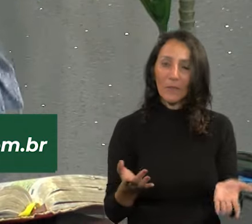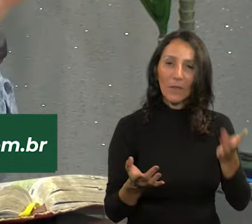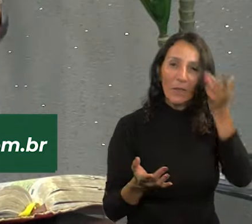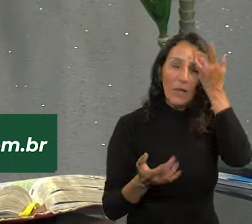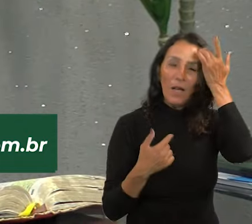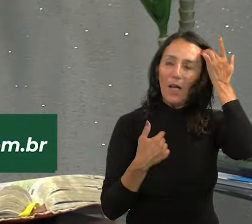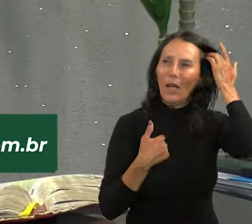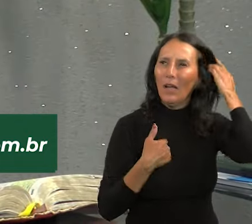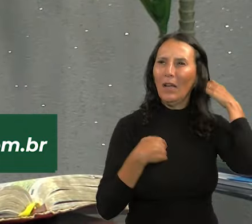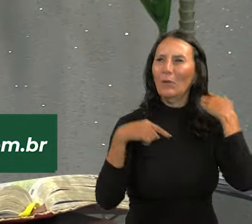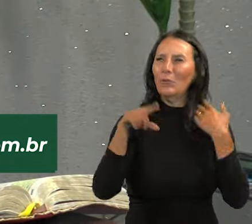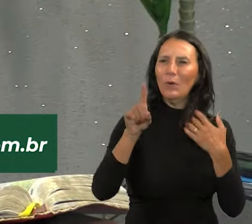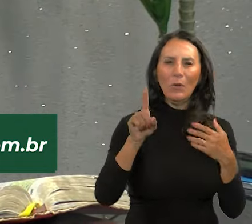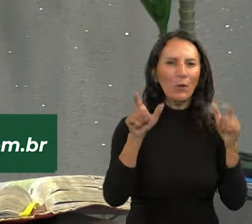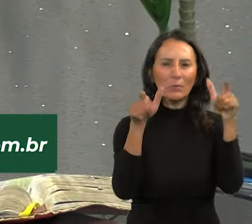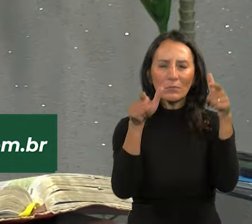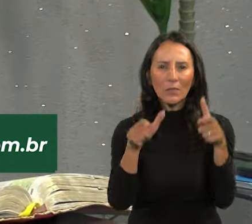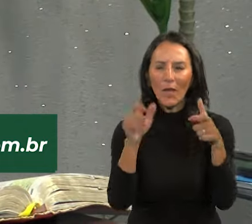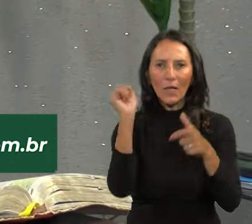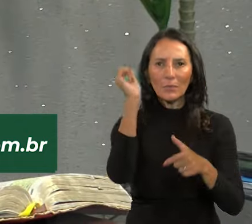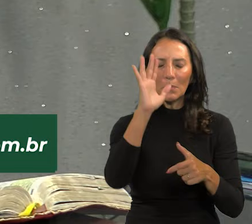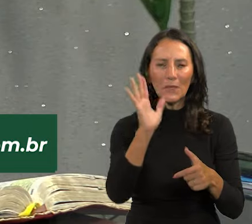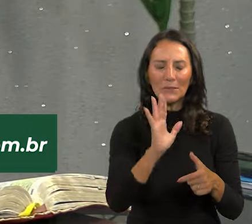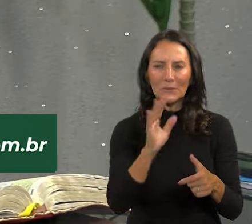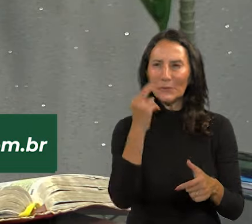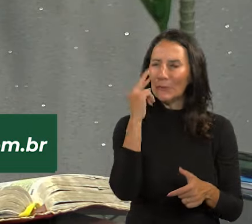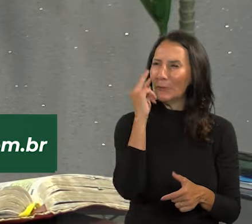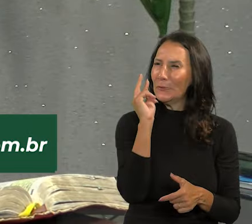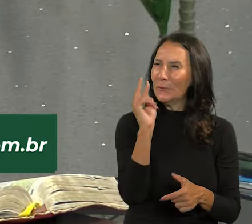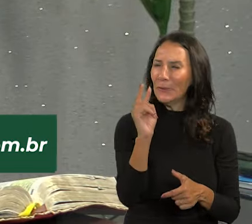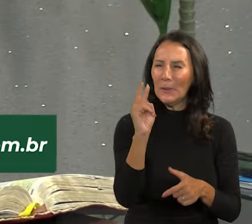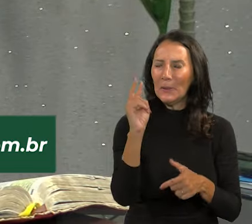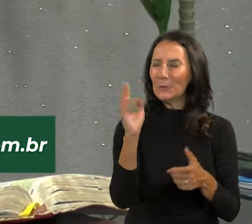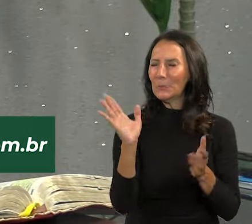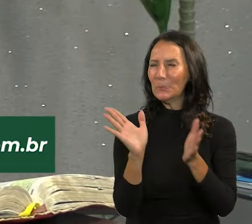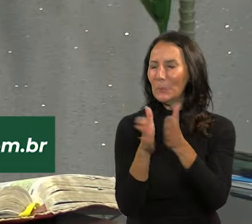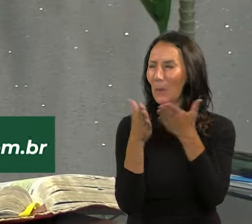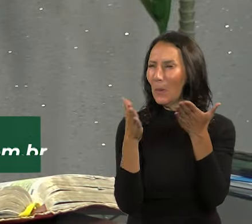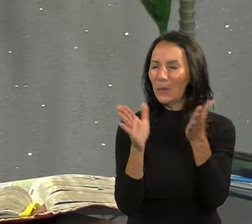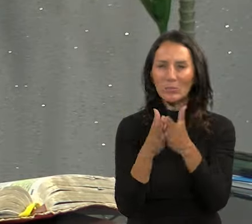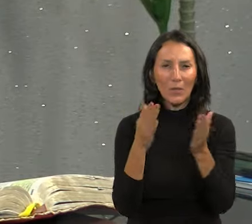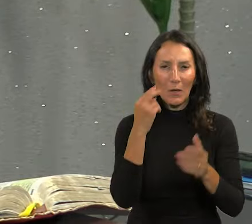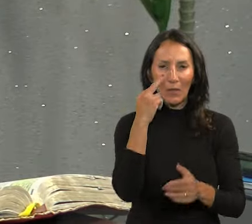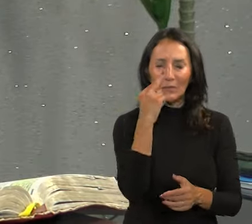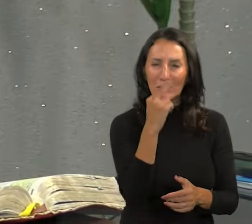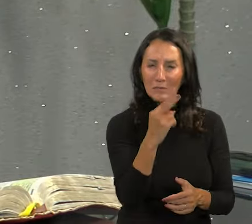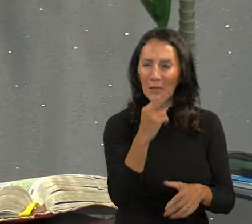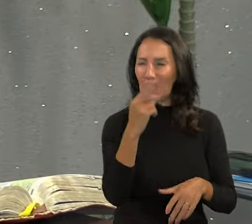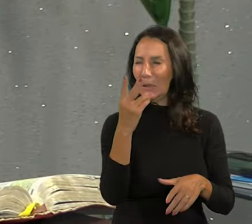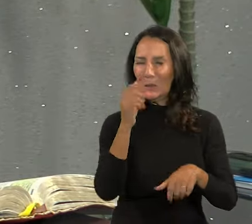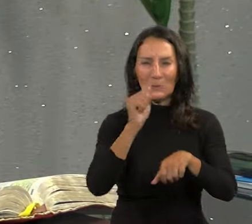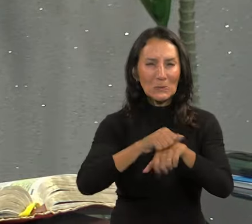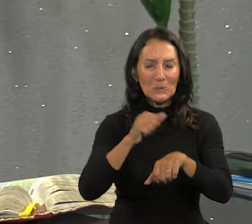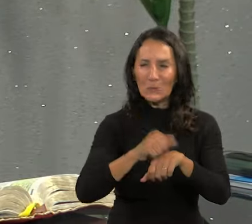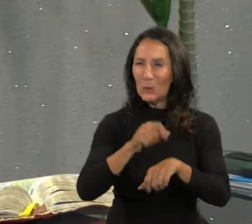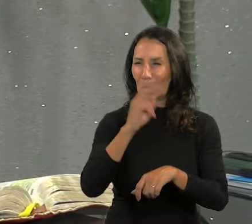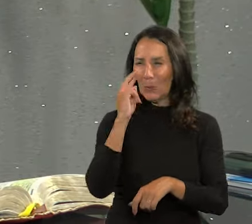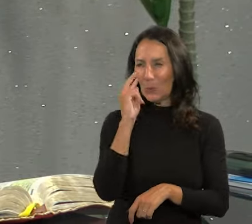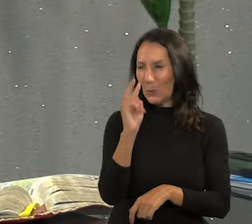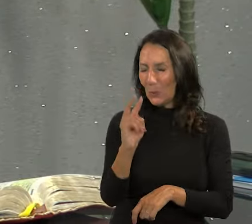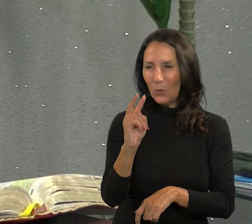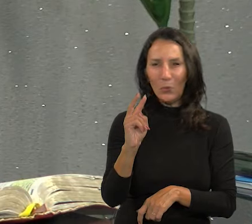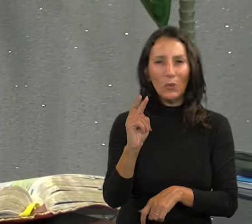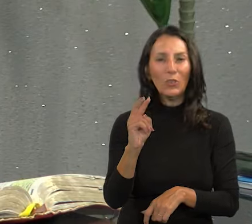em algum lugar do Brasil e vejo a pobreza, vejo a miséria, vejo a dor, como eu já viajei